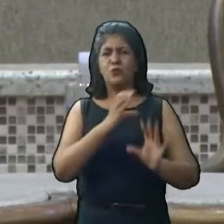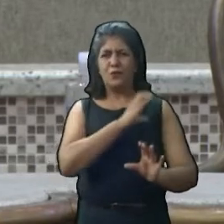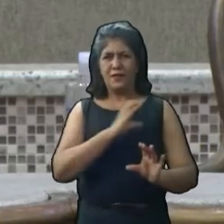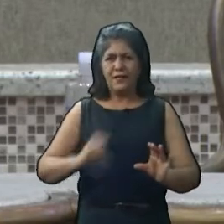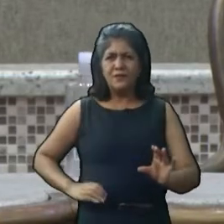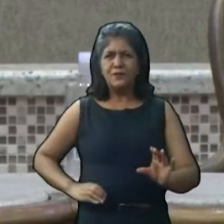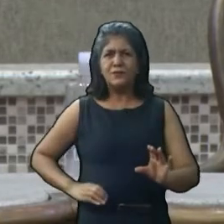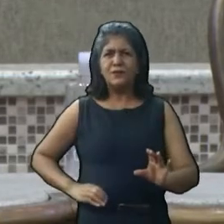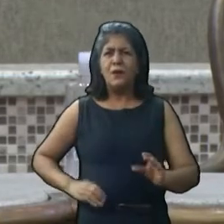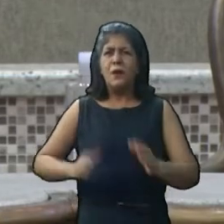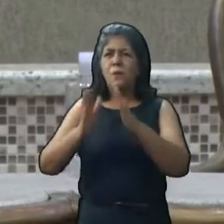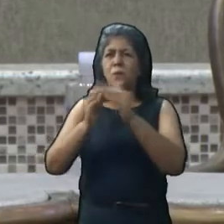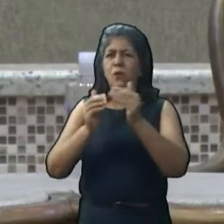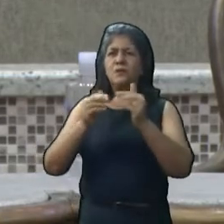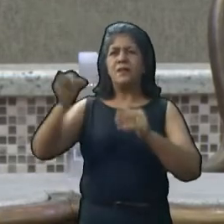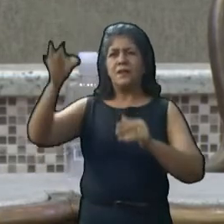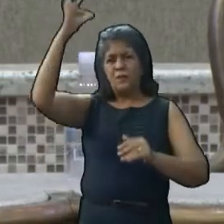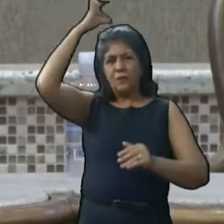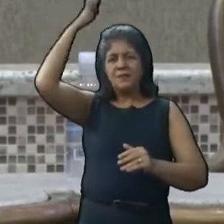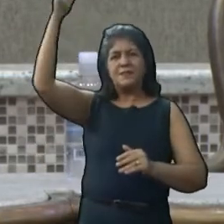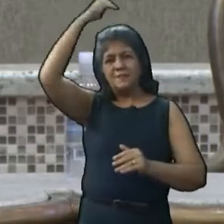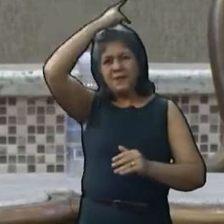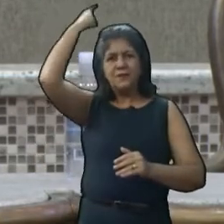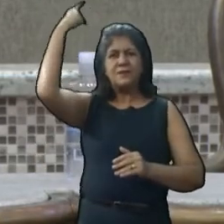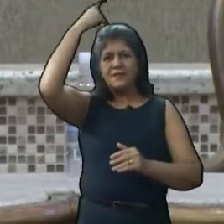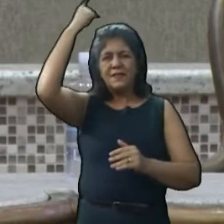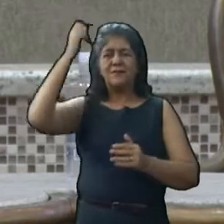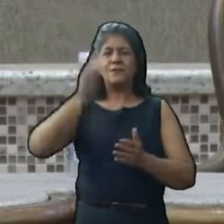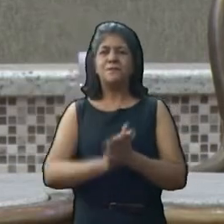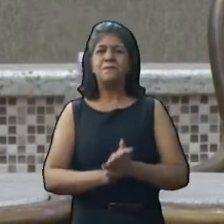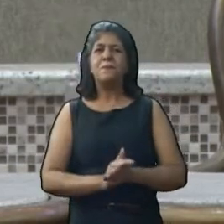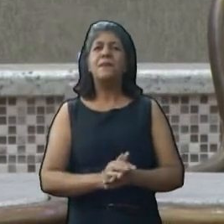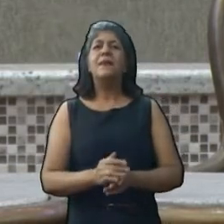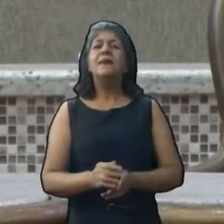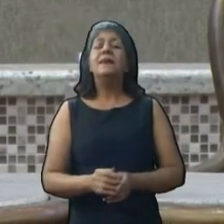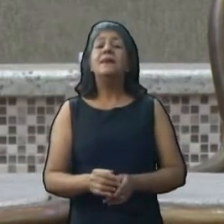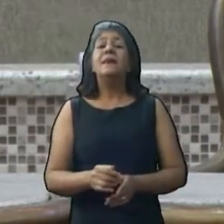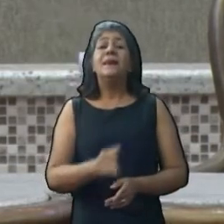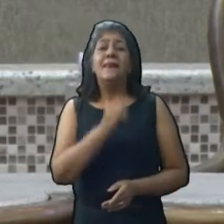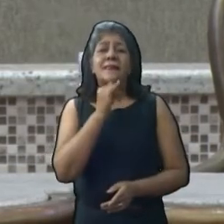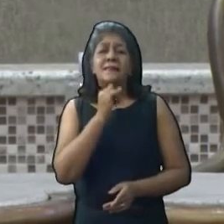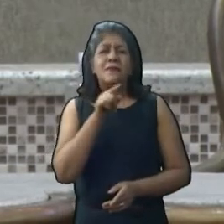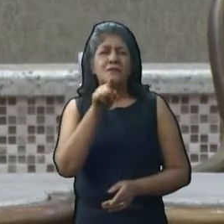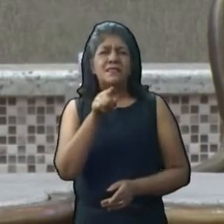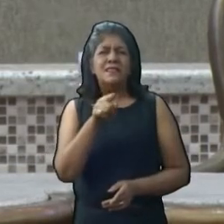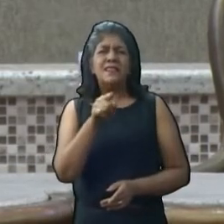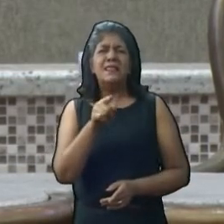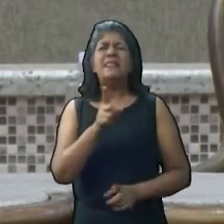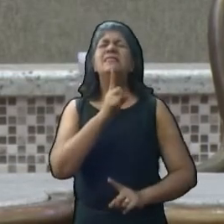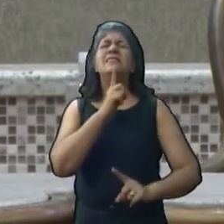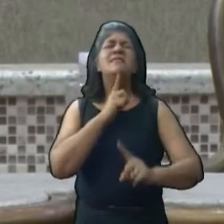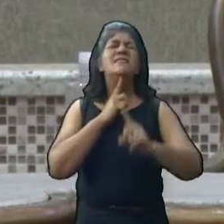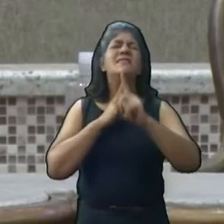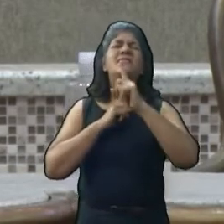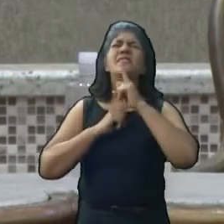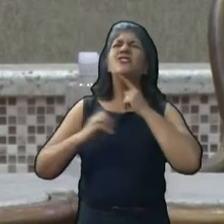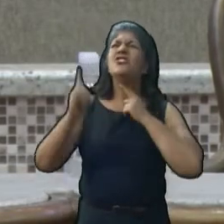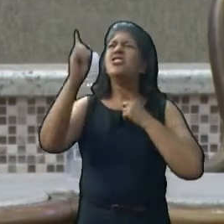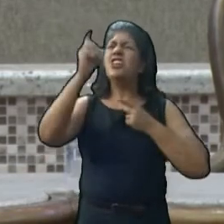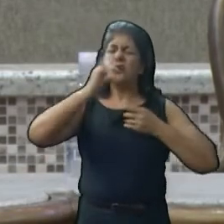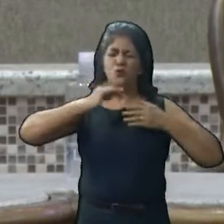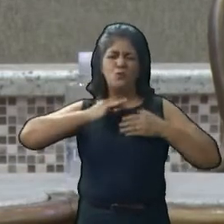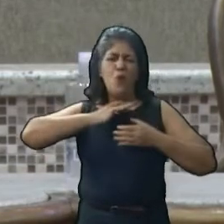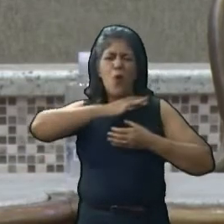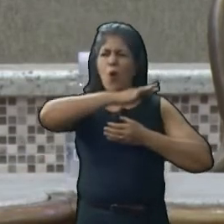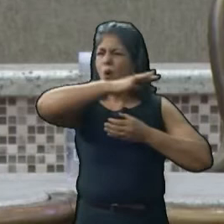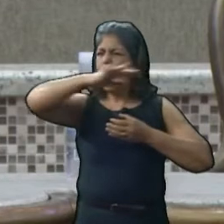pulsa um desejo muito grande de ter deus sempre em sua plenitude na minha vida e ter um espírito